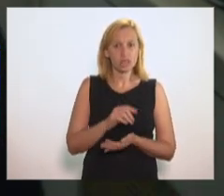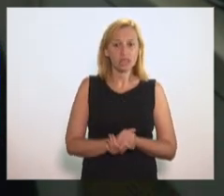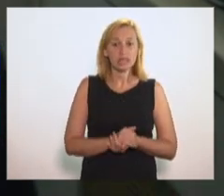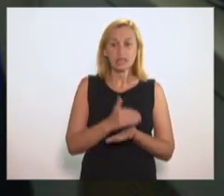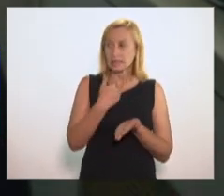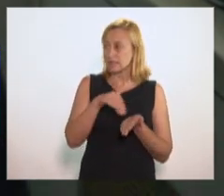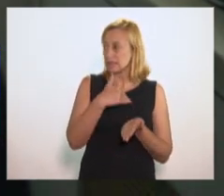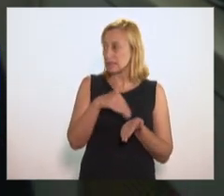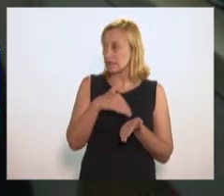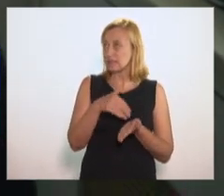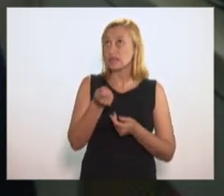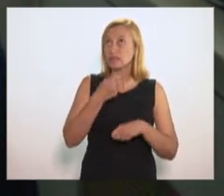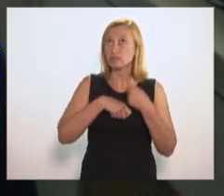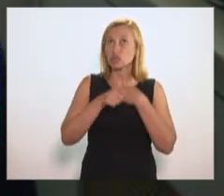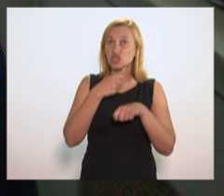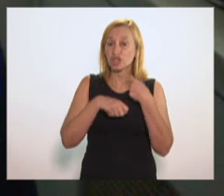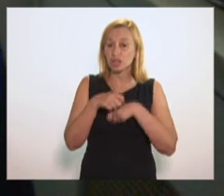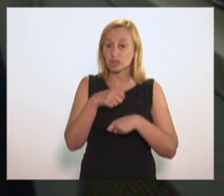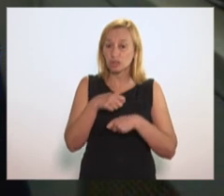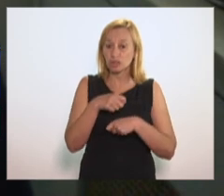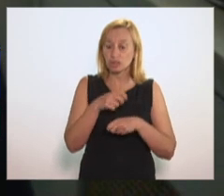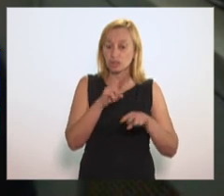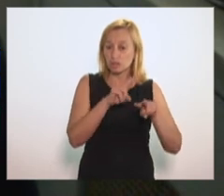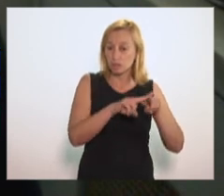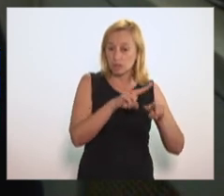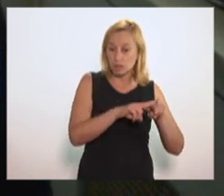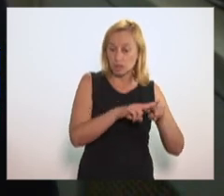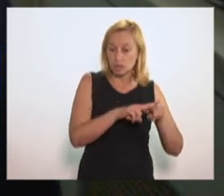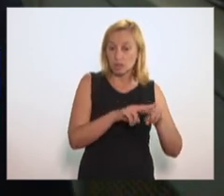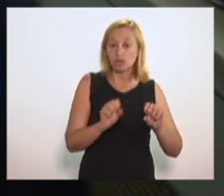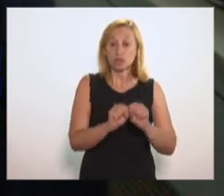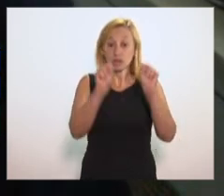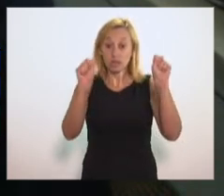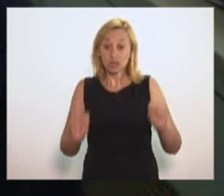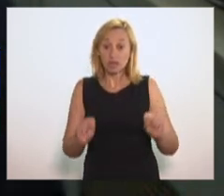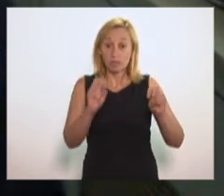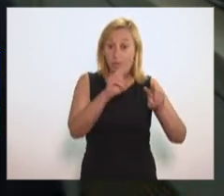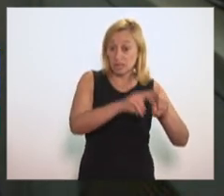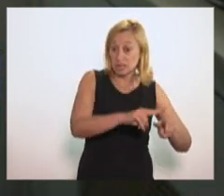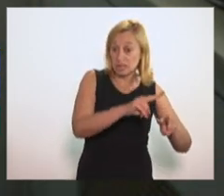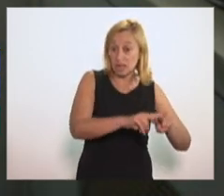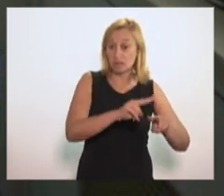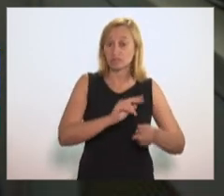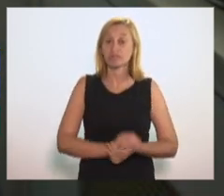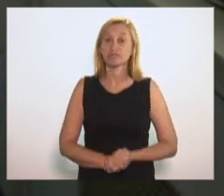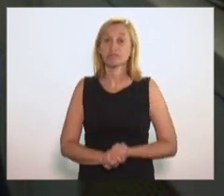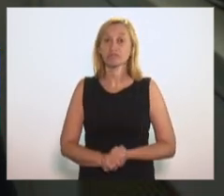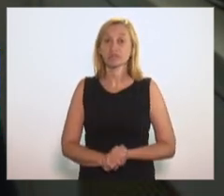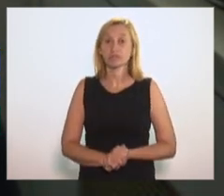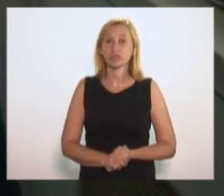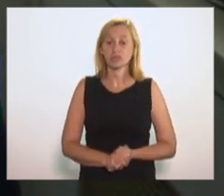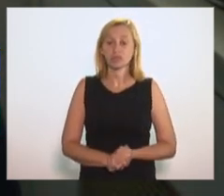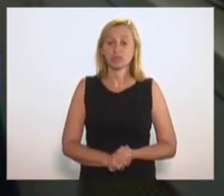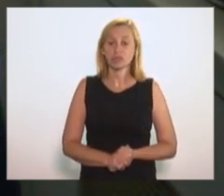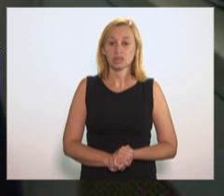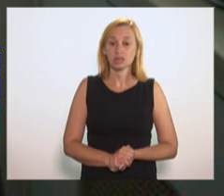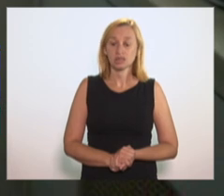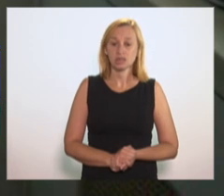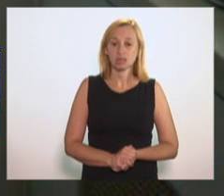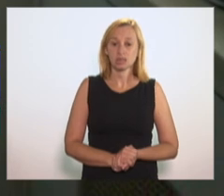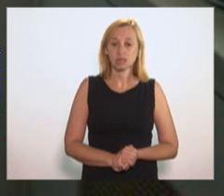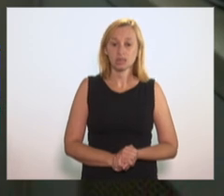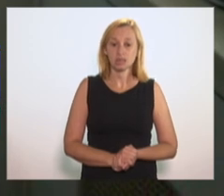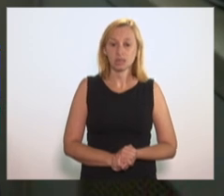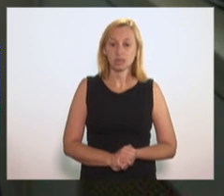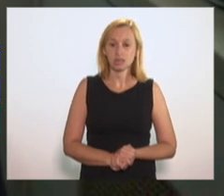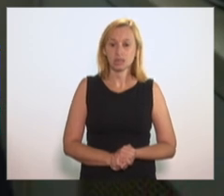secretaria da administração penitenciária isto é o sistema penitenciário a sambarcava